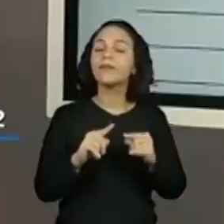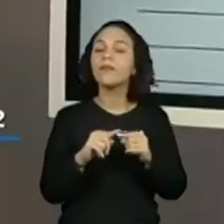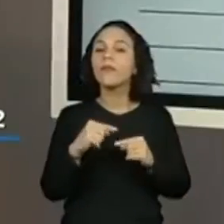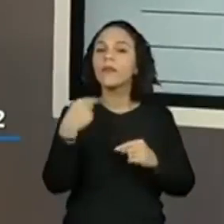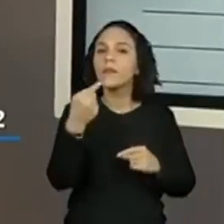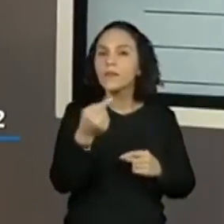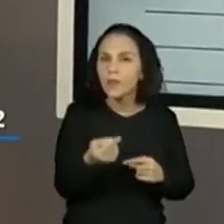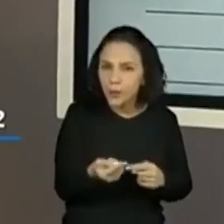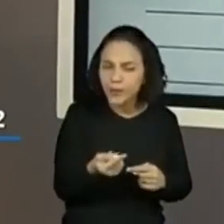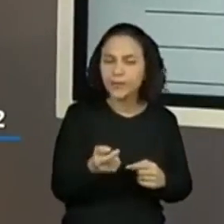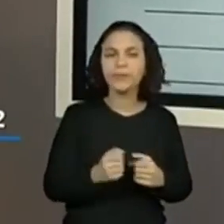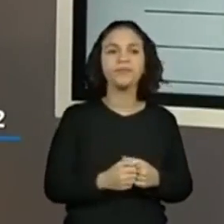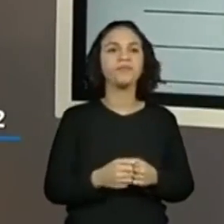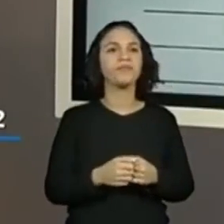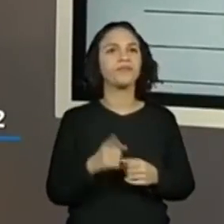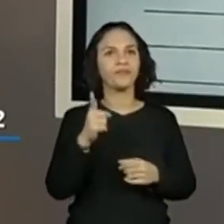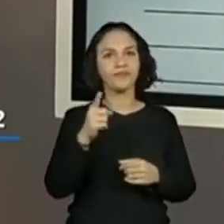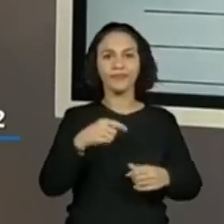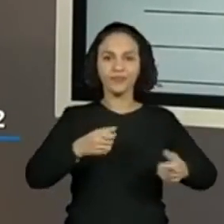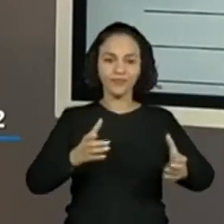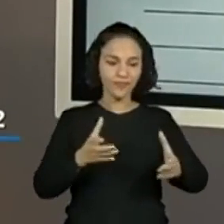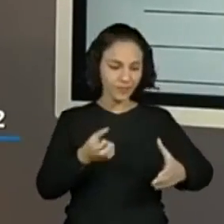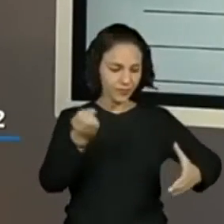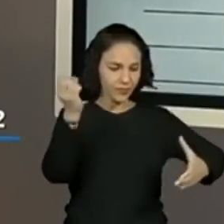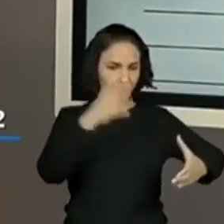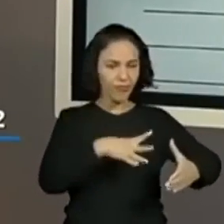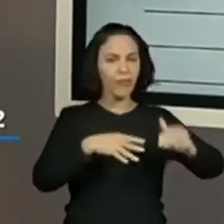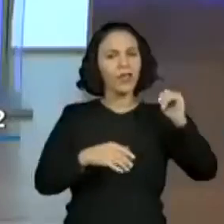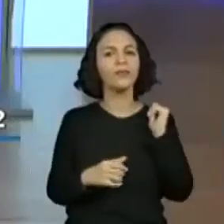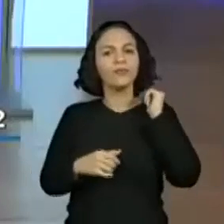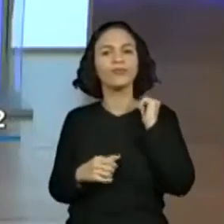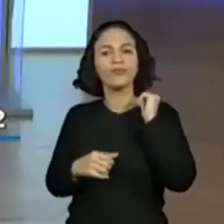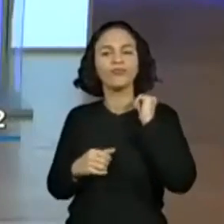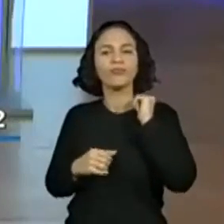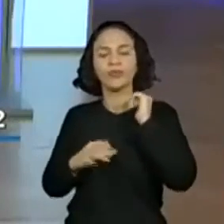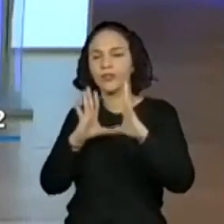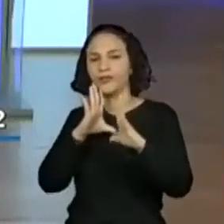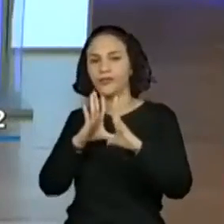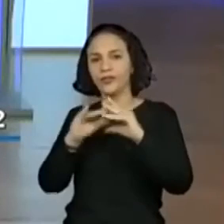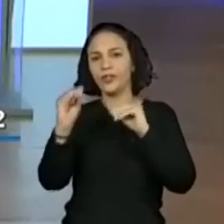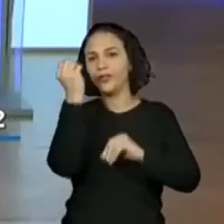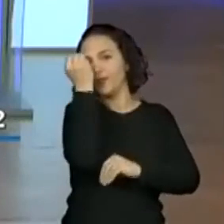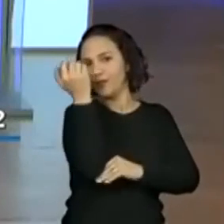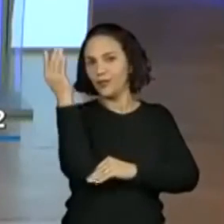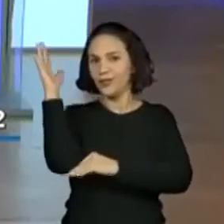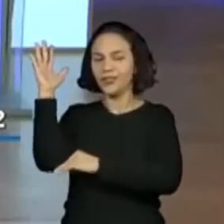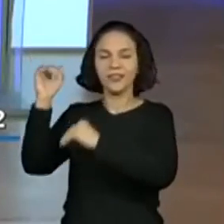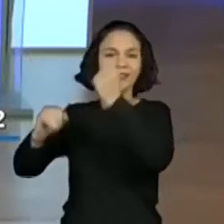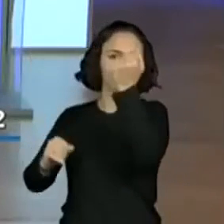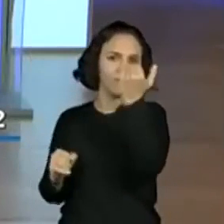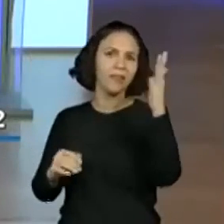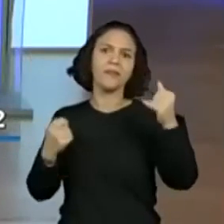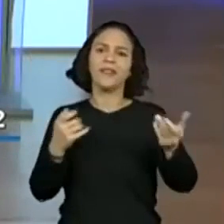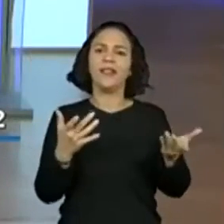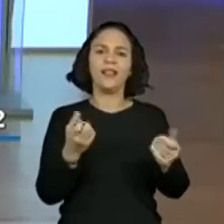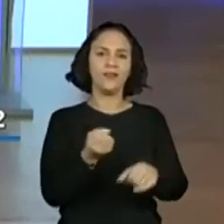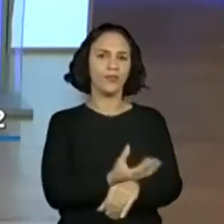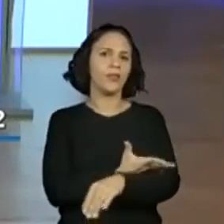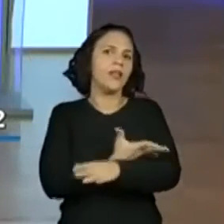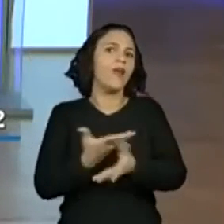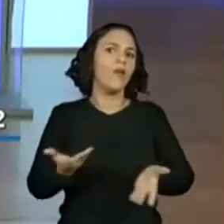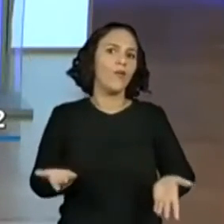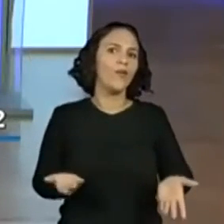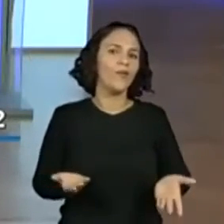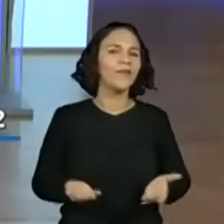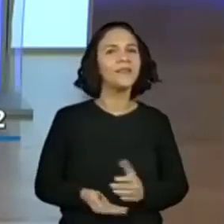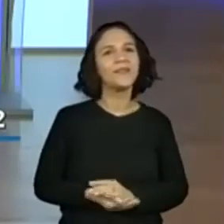Depois que o noturno colocou lá o duende no saco, ele fugiu para a floresta. Fugiu para a floresta. Tem que ter um pouco de emoção nesse final.